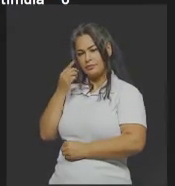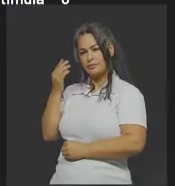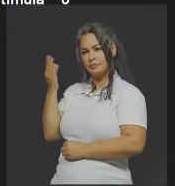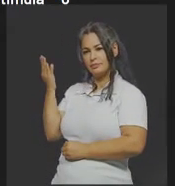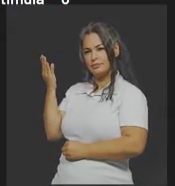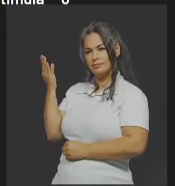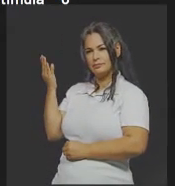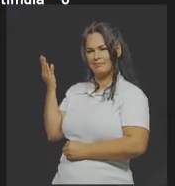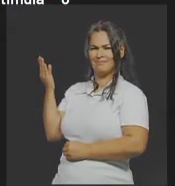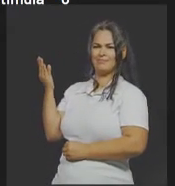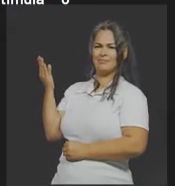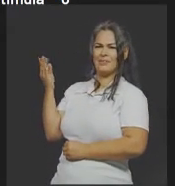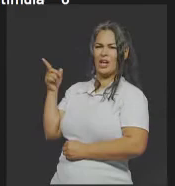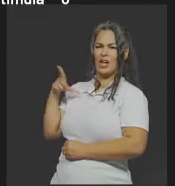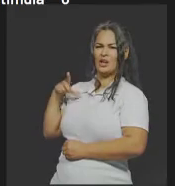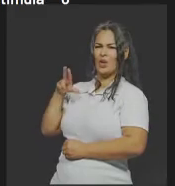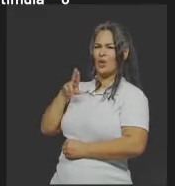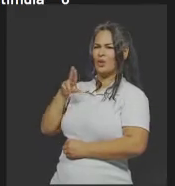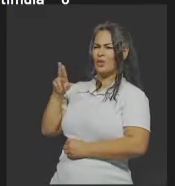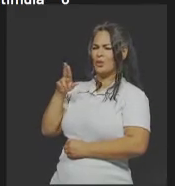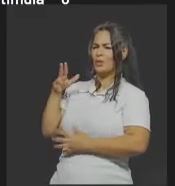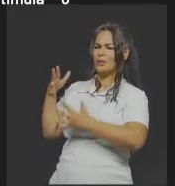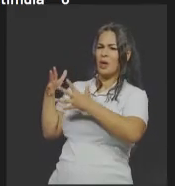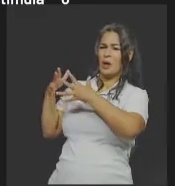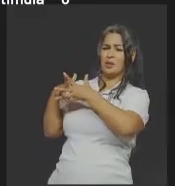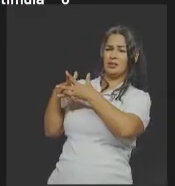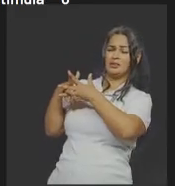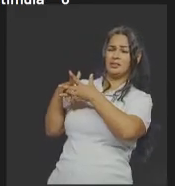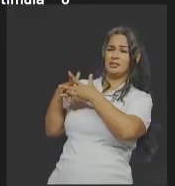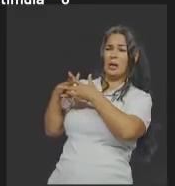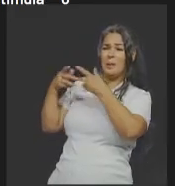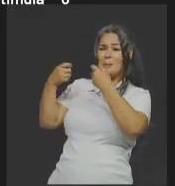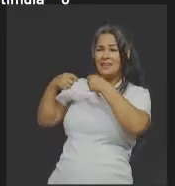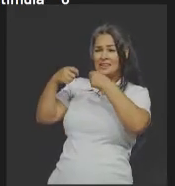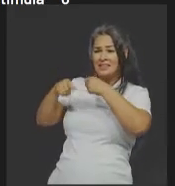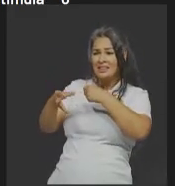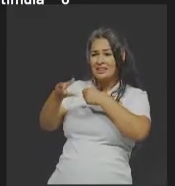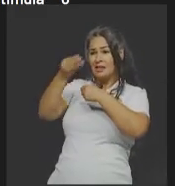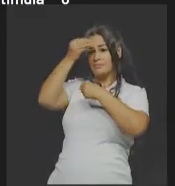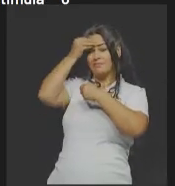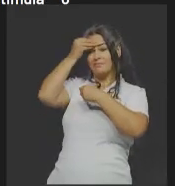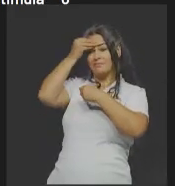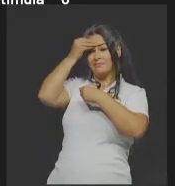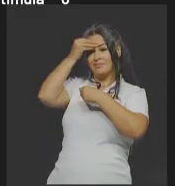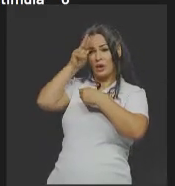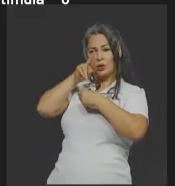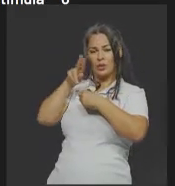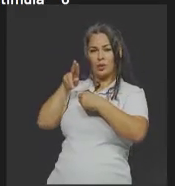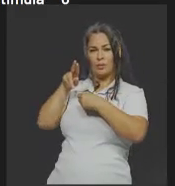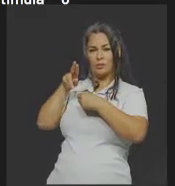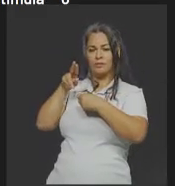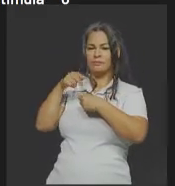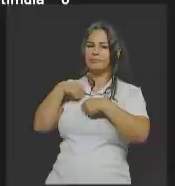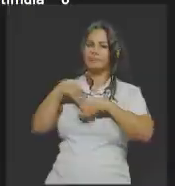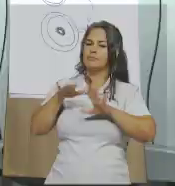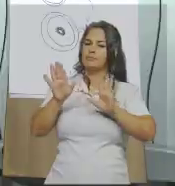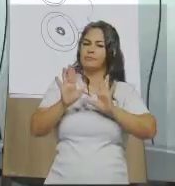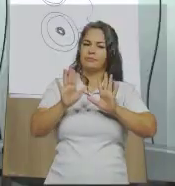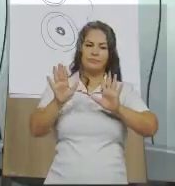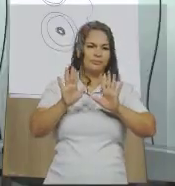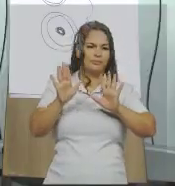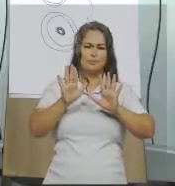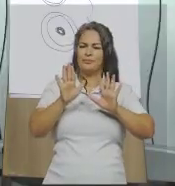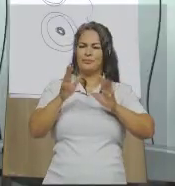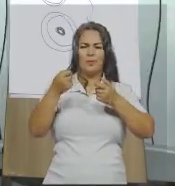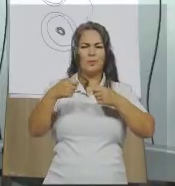adrenocorticotrófico. Nossa, que nome pesado, hein? Que nome difícil. Professor, preciso de gravar esses nomes todos? Eu não sou a favor de gravar nomes em